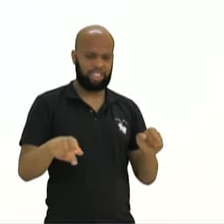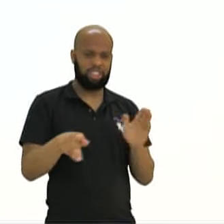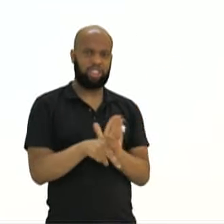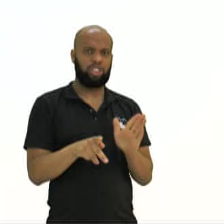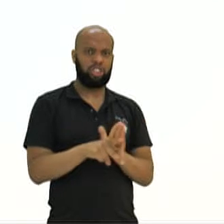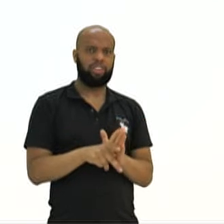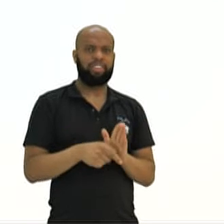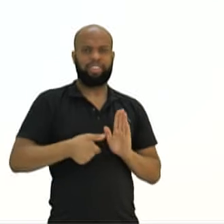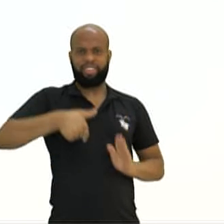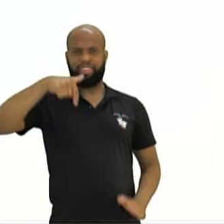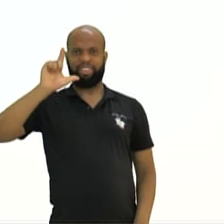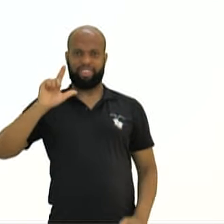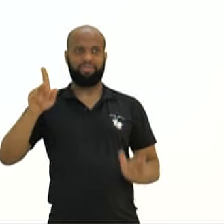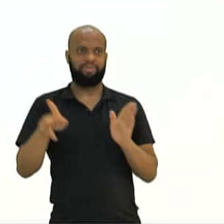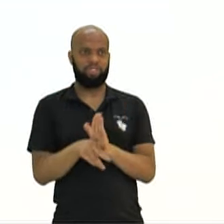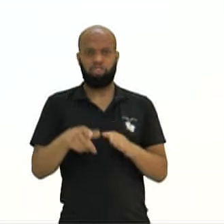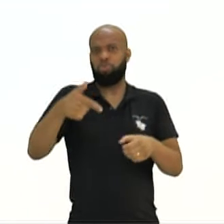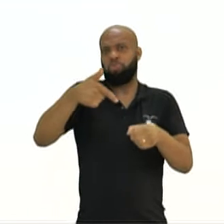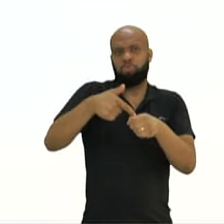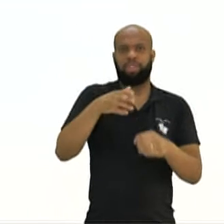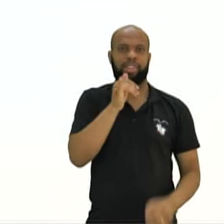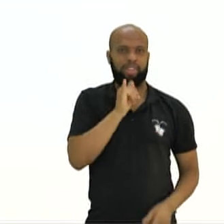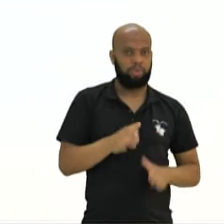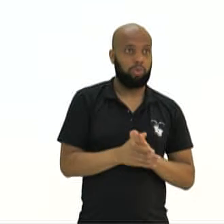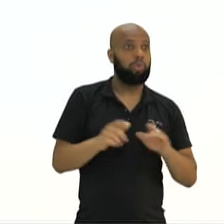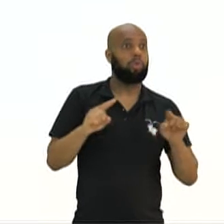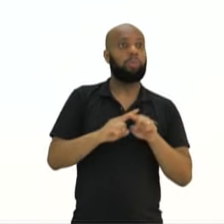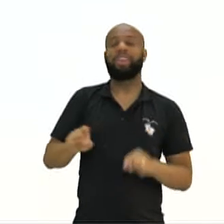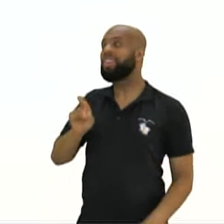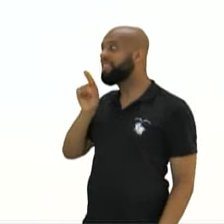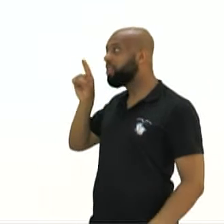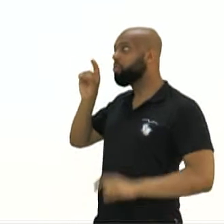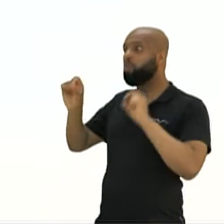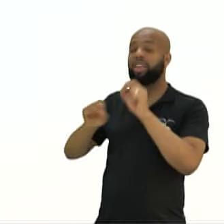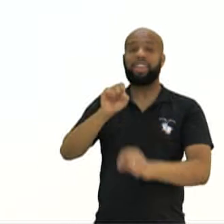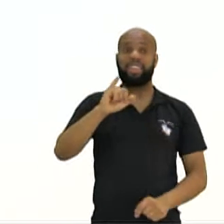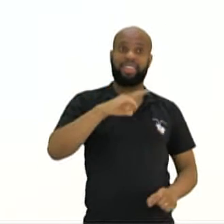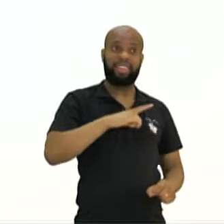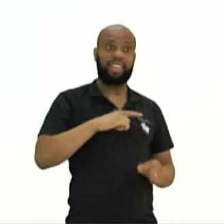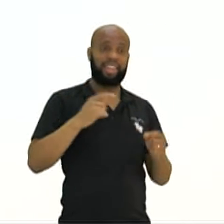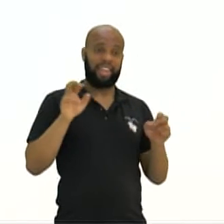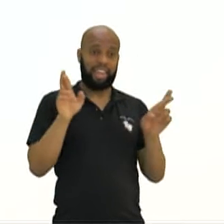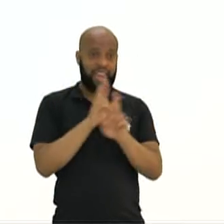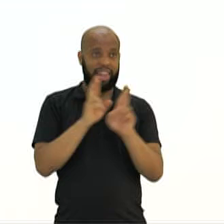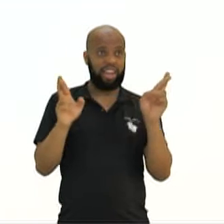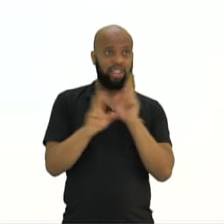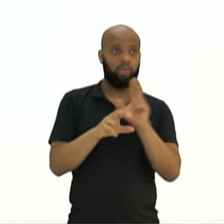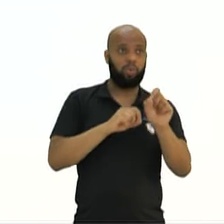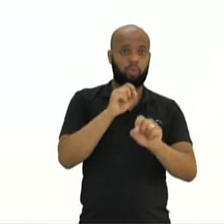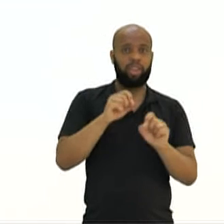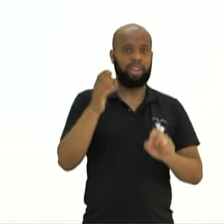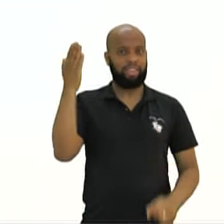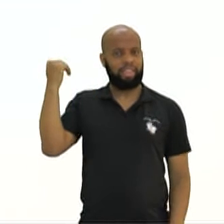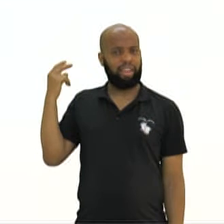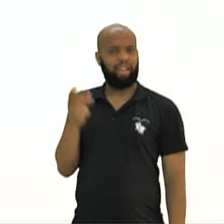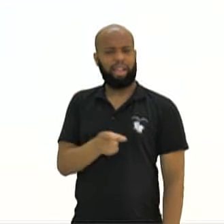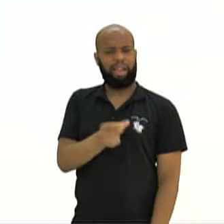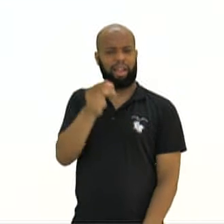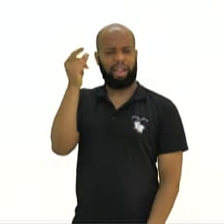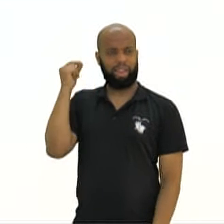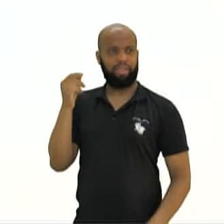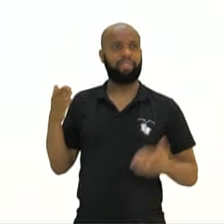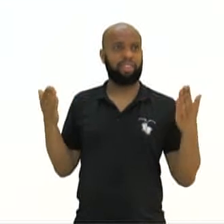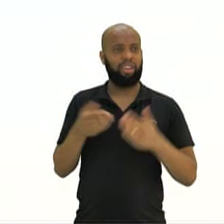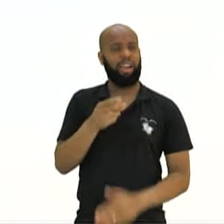combustível ainda. Já isso parece que se for relacionado, são máquinas muito antigas. E